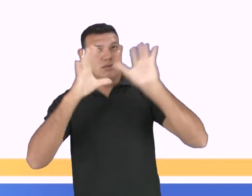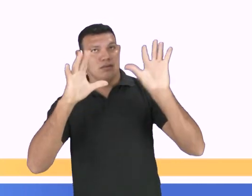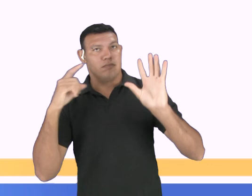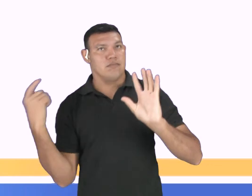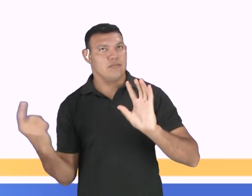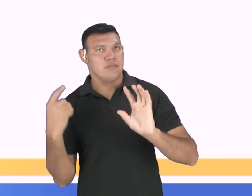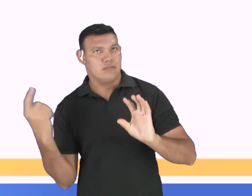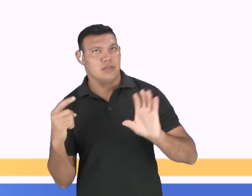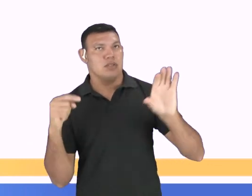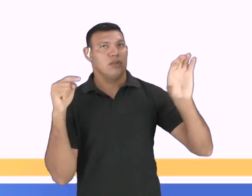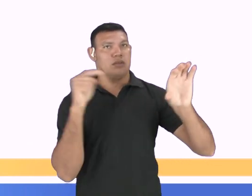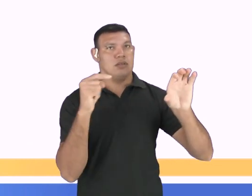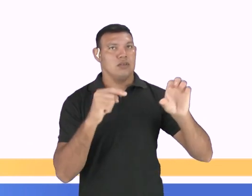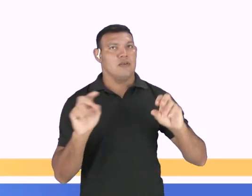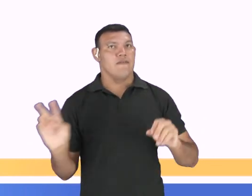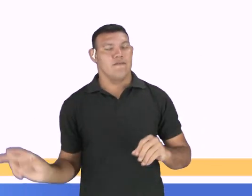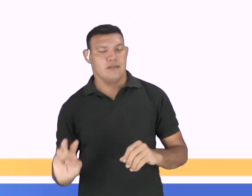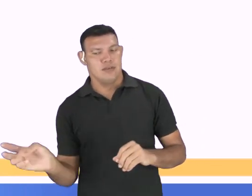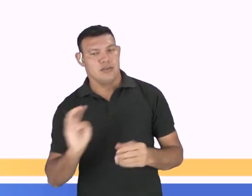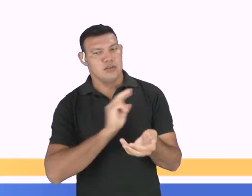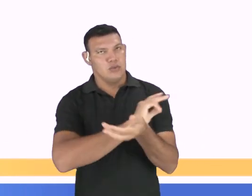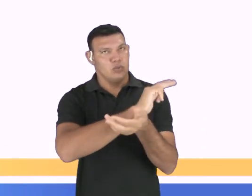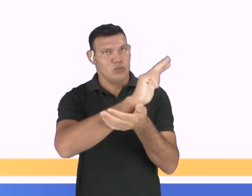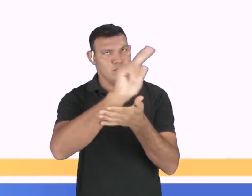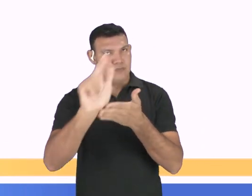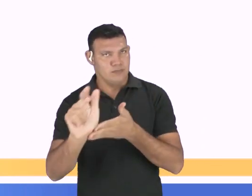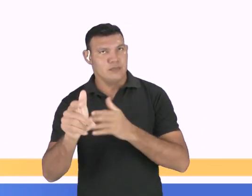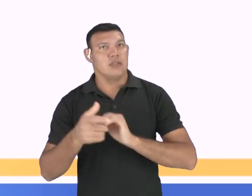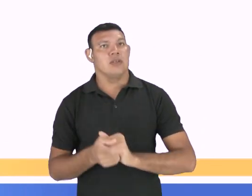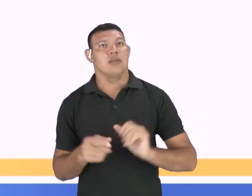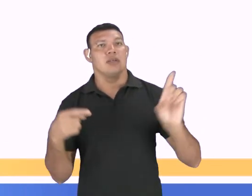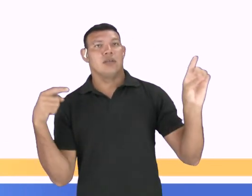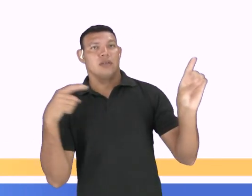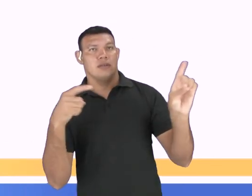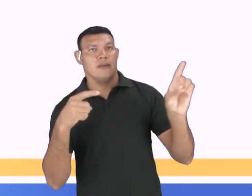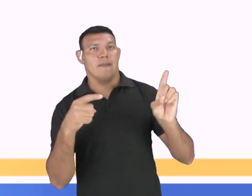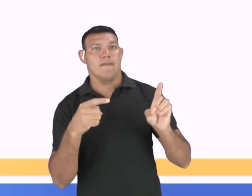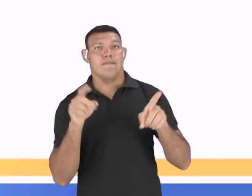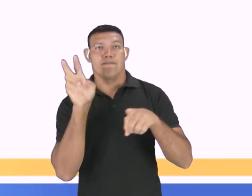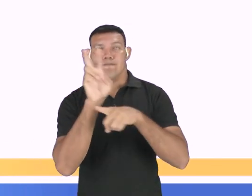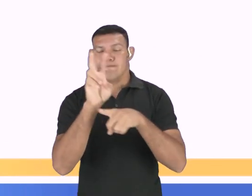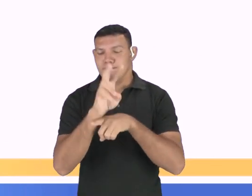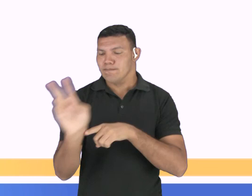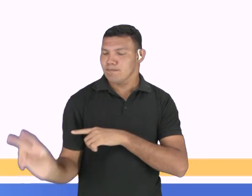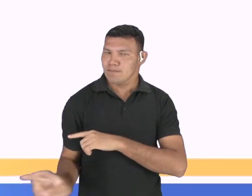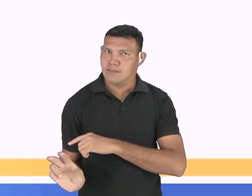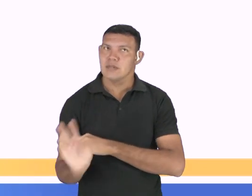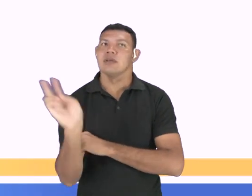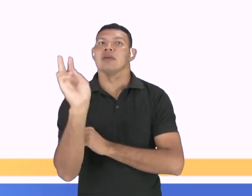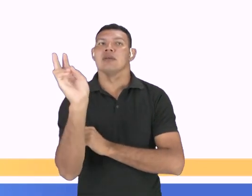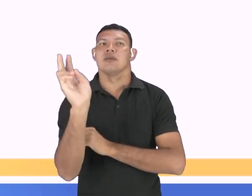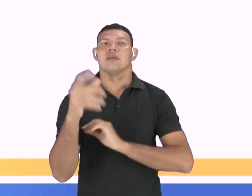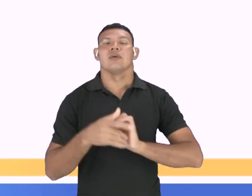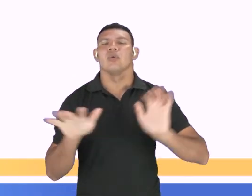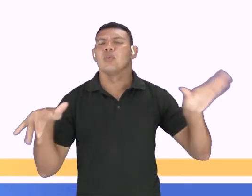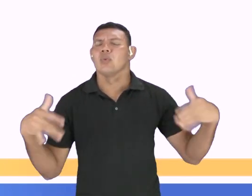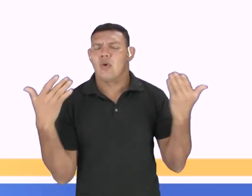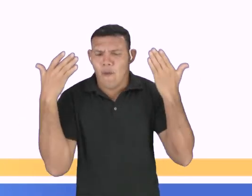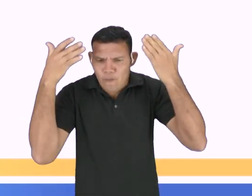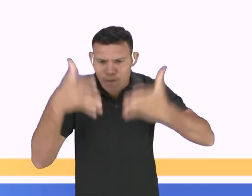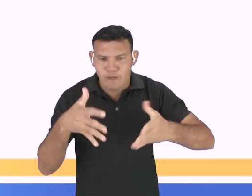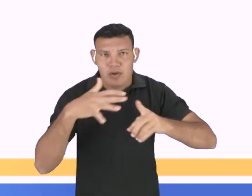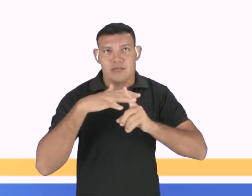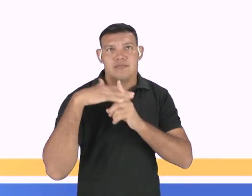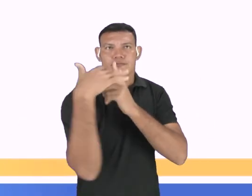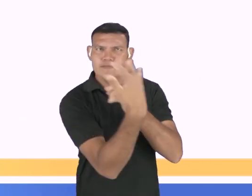D, conservação dos valores. Então, de acordo com a nossa aula, qual seria a ênfase do socialismo? Qual seria, né, a ideia vendida